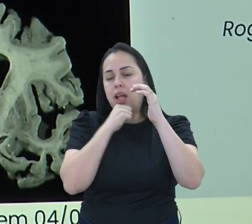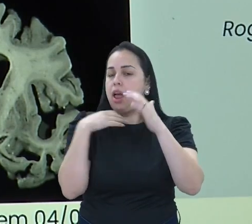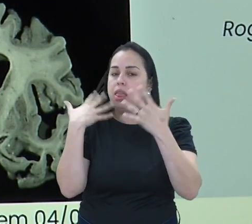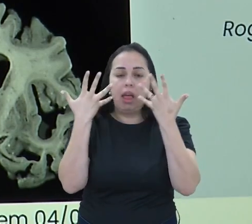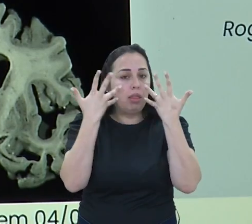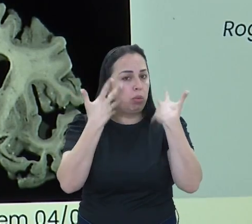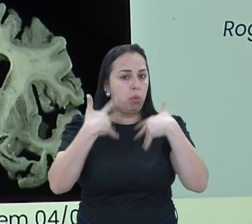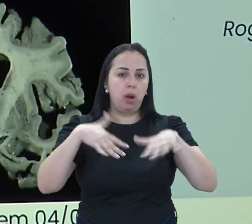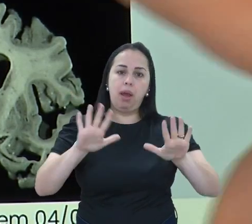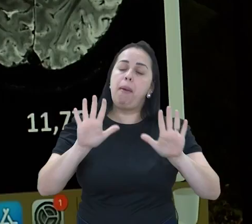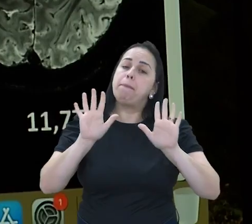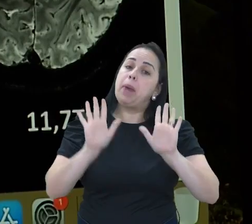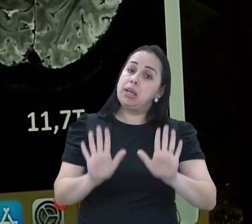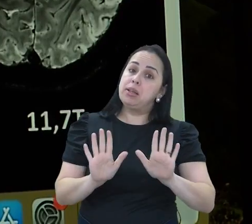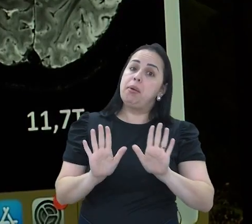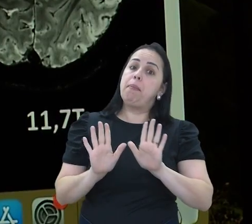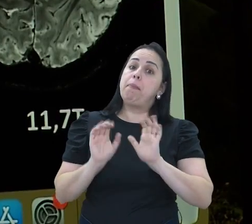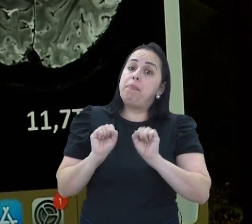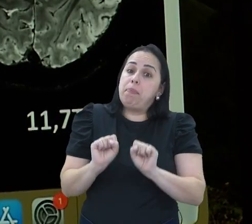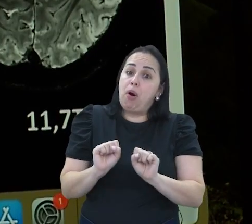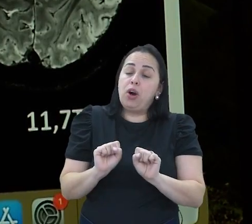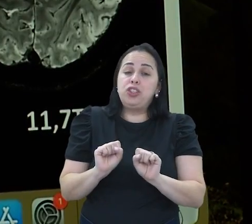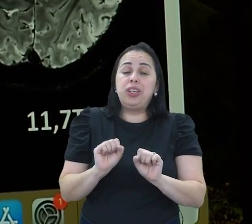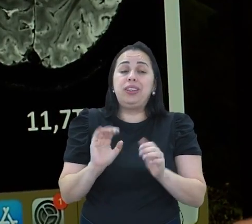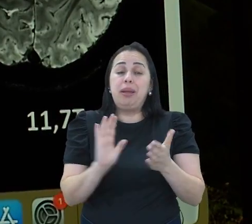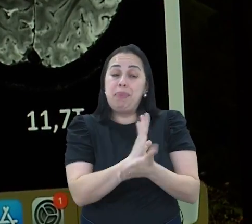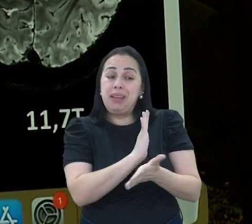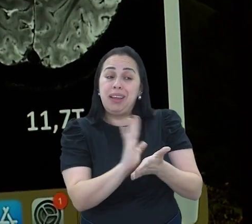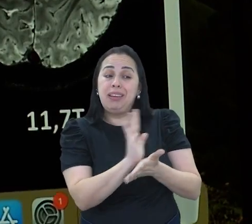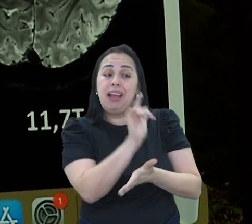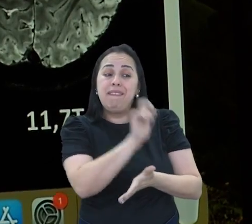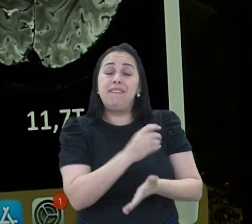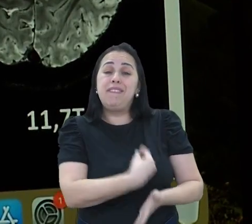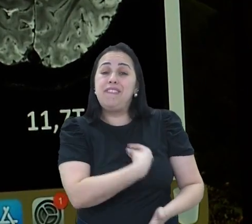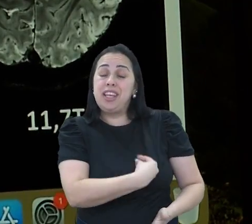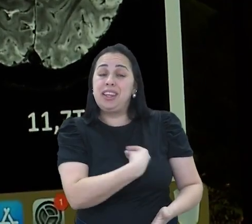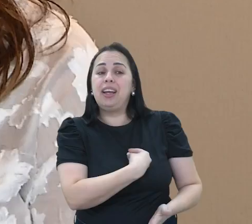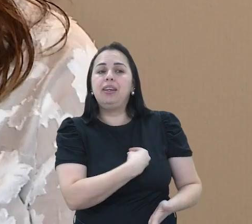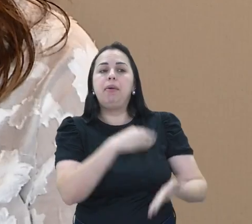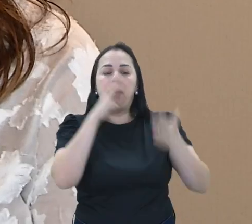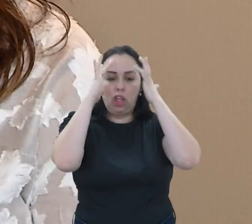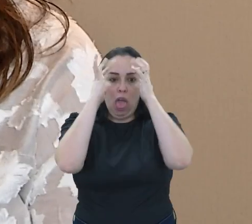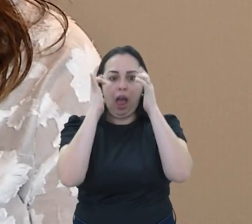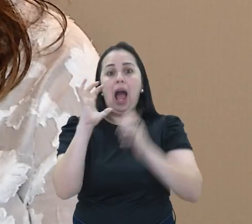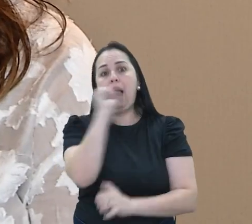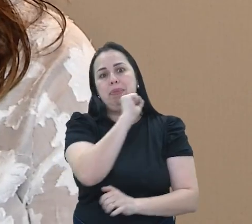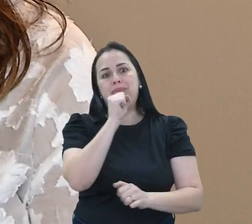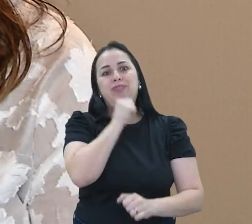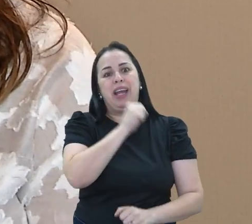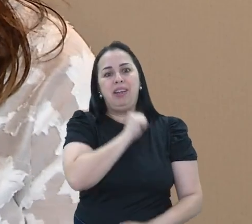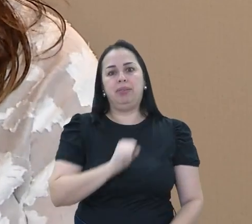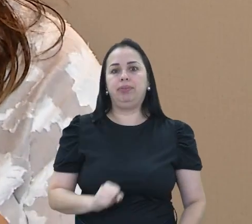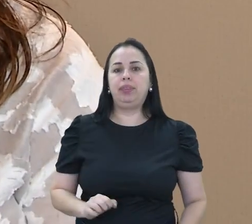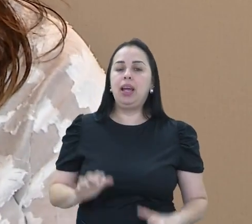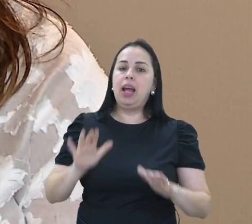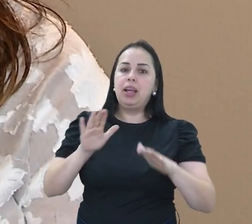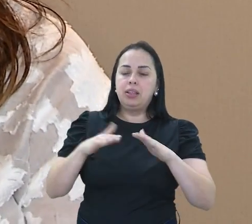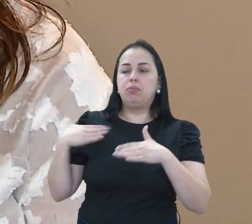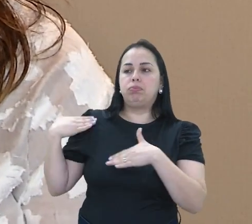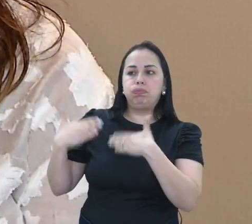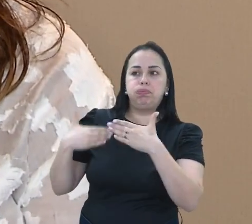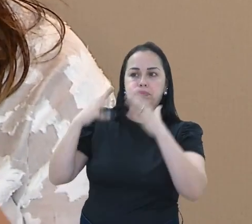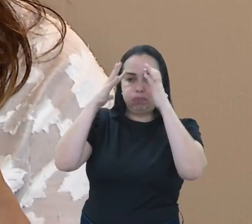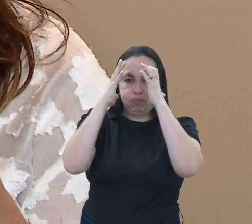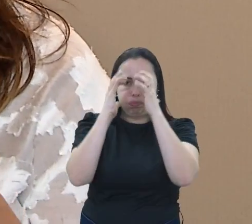envelhecer. É um processo natural, mas que pode ser acelerado dependendo do estilo de vida. Ao longo dos anos, ele vai apresentando um